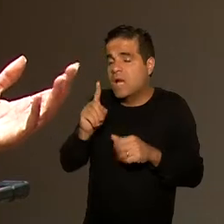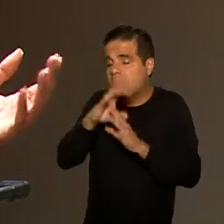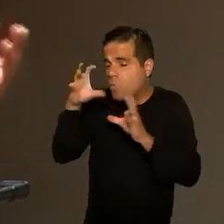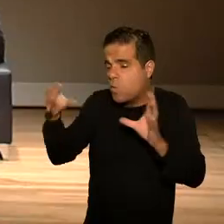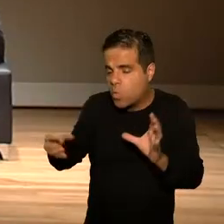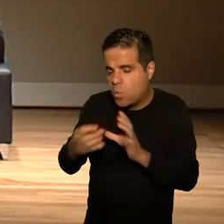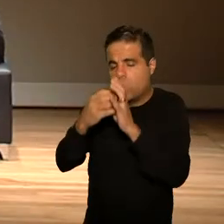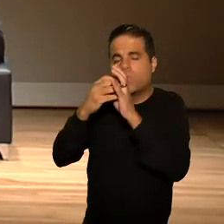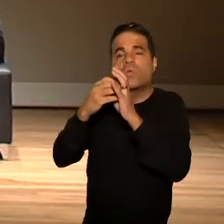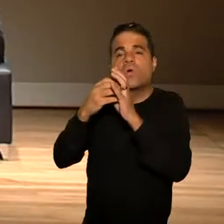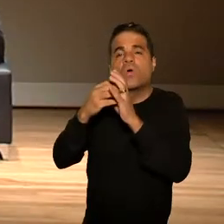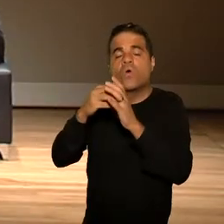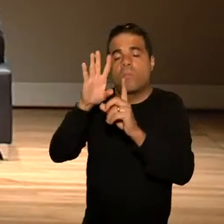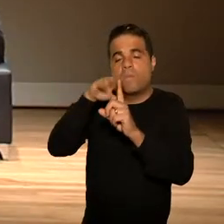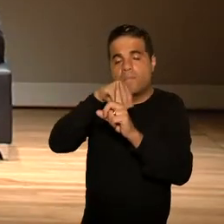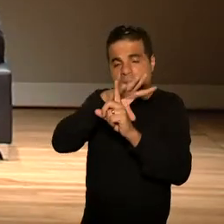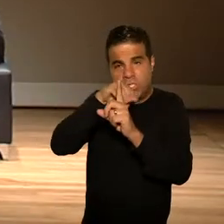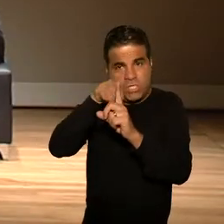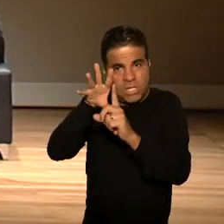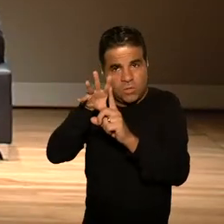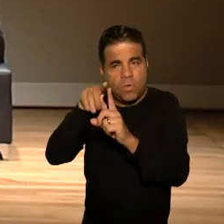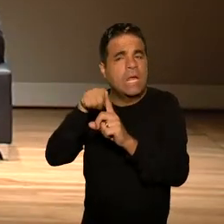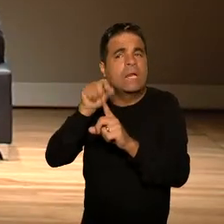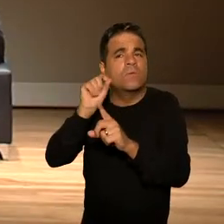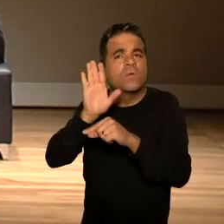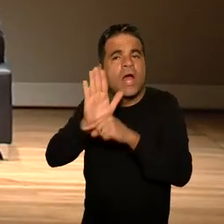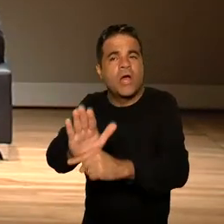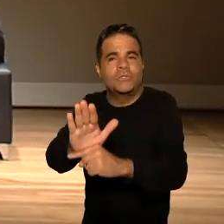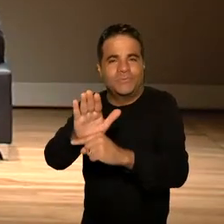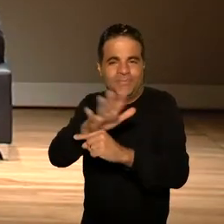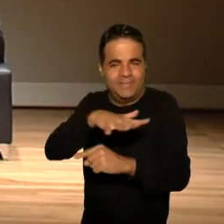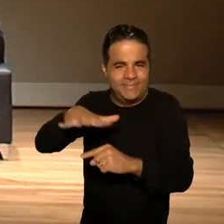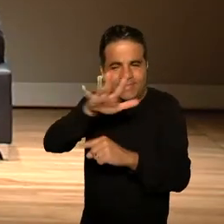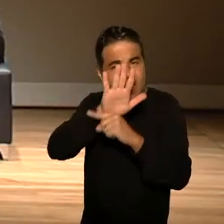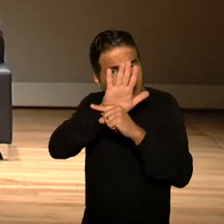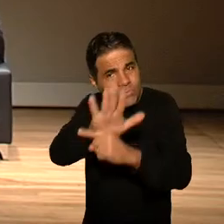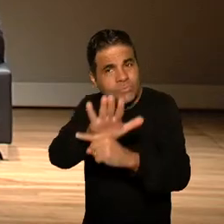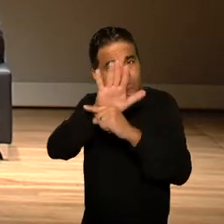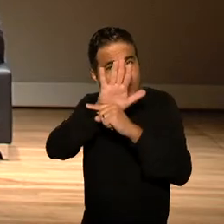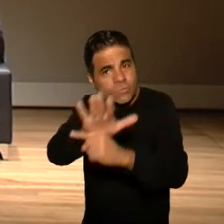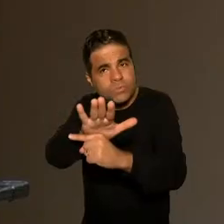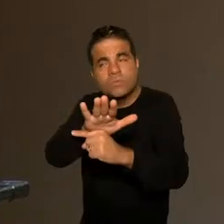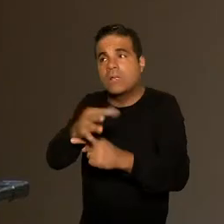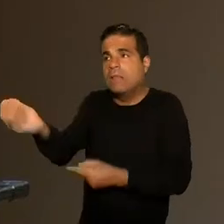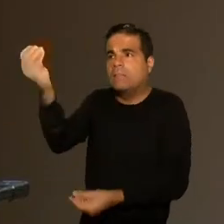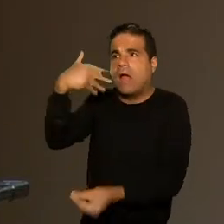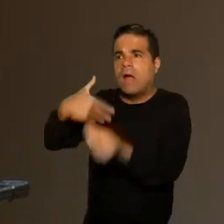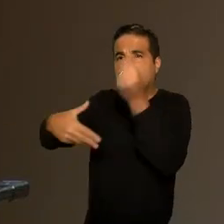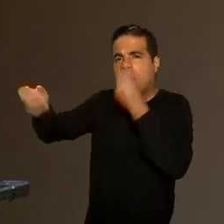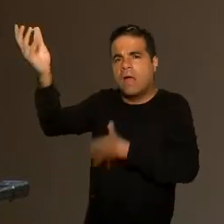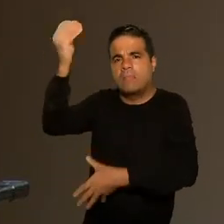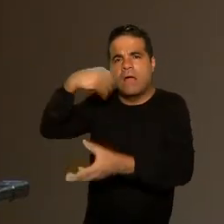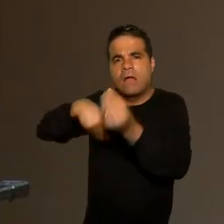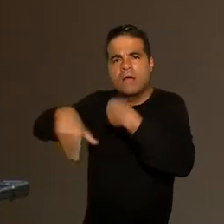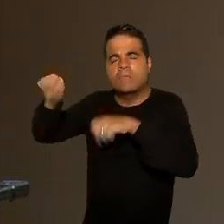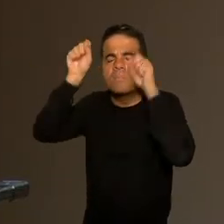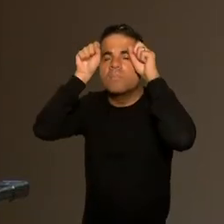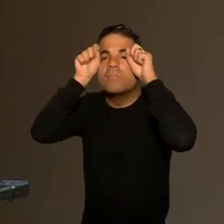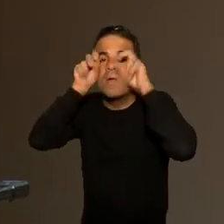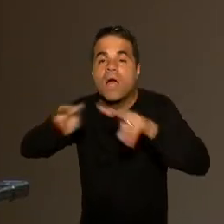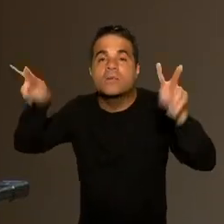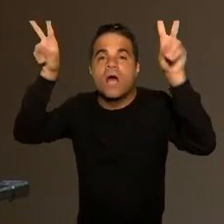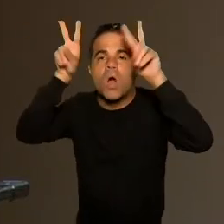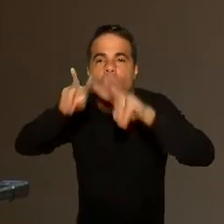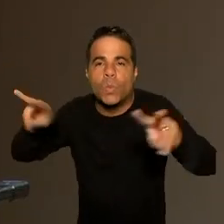curador né O mediador ajuda ajuda e traz mais questões para visão